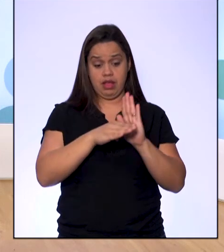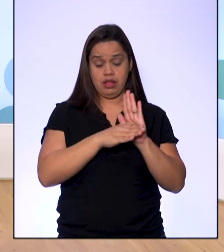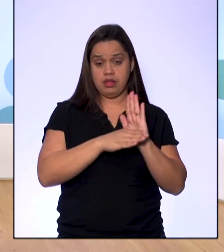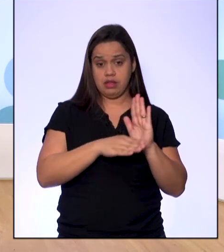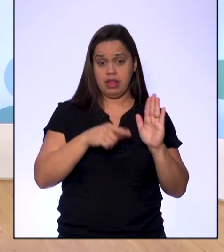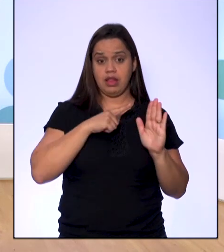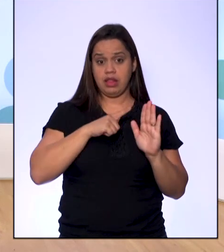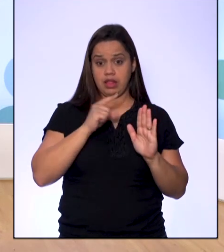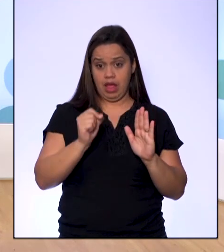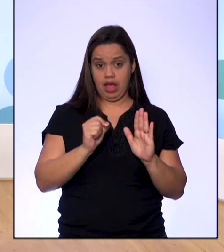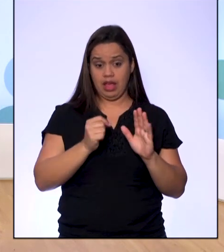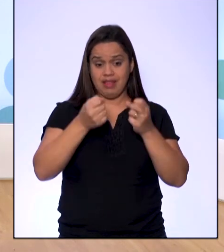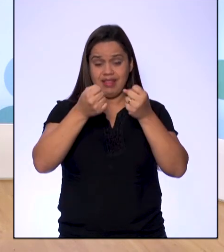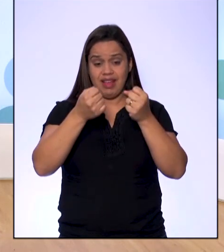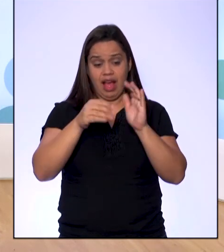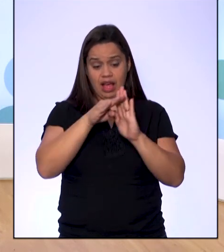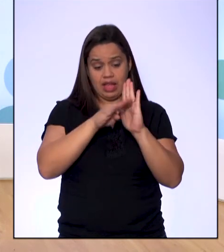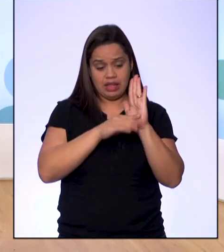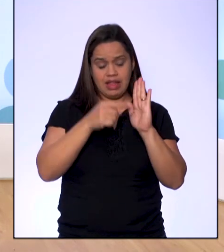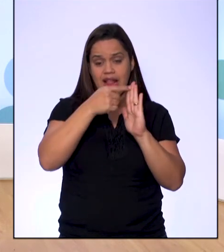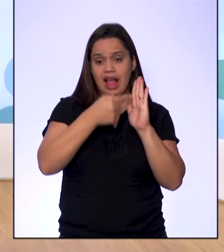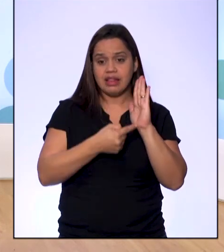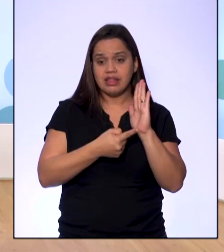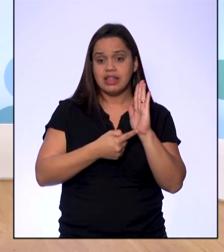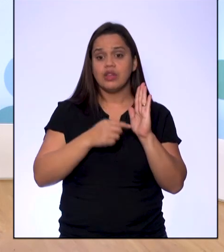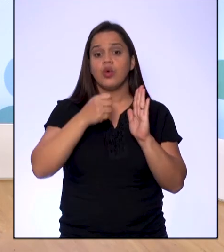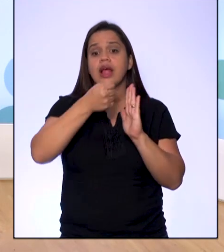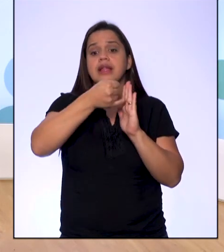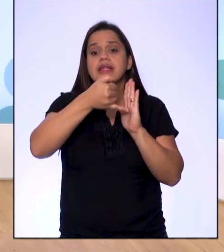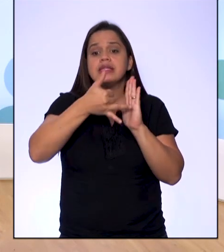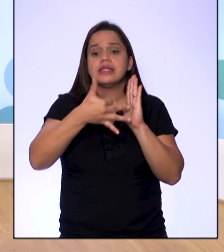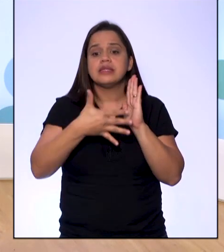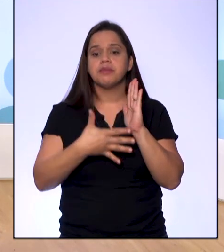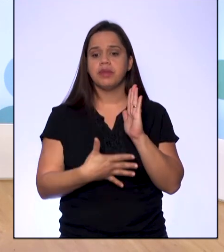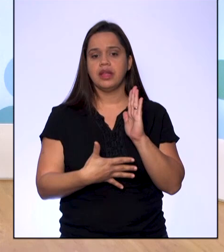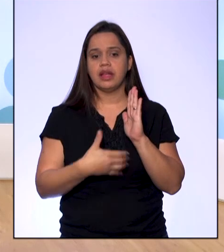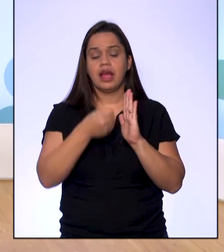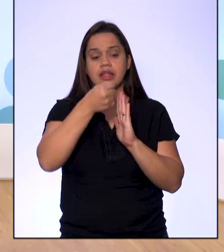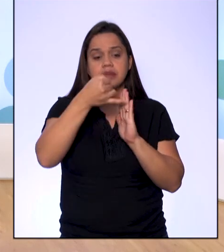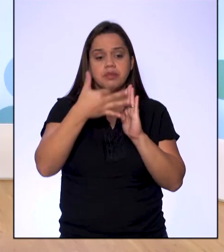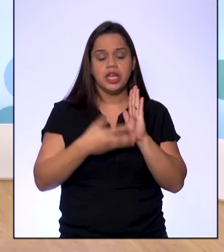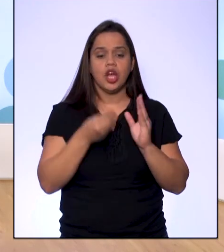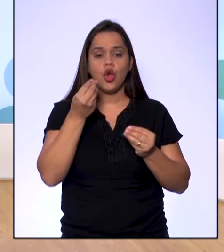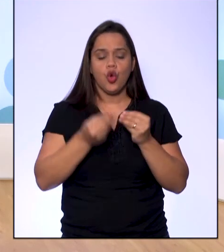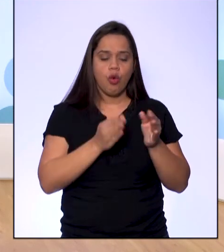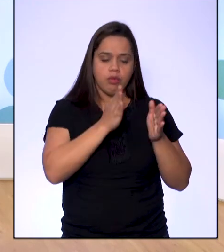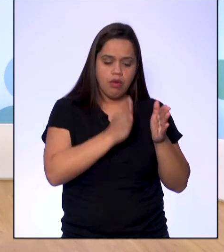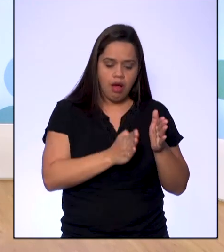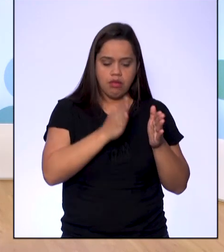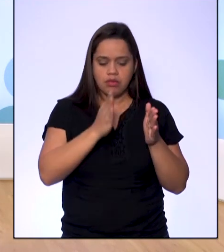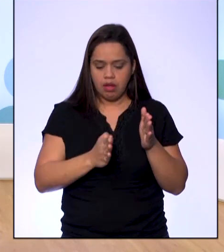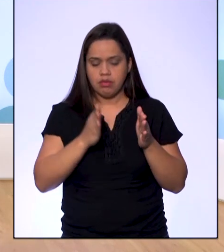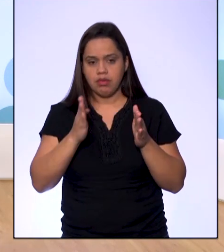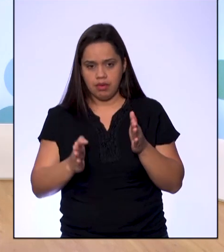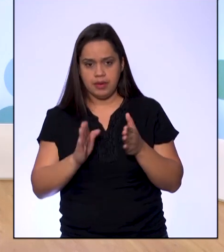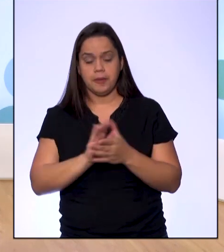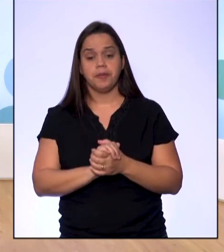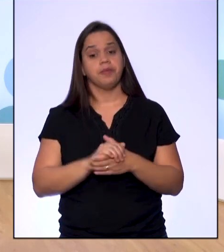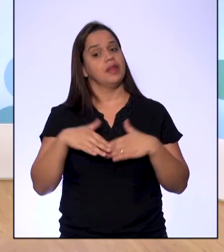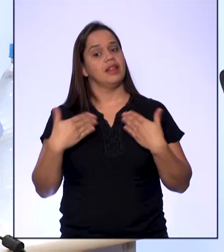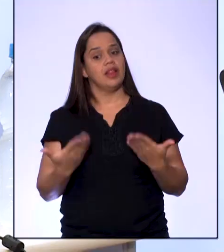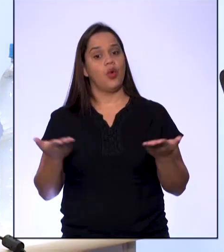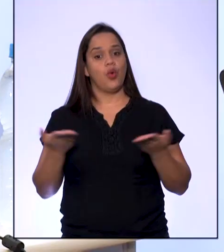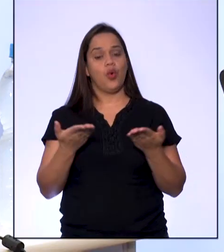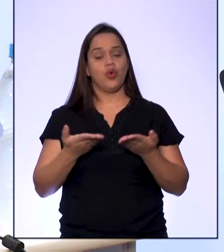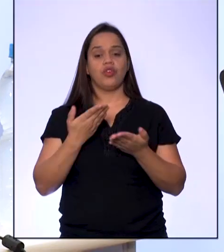função explicativa. Então, é a situação realmente quando você vai fazer alguma coisa. Perfeito. Então, gente, nós estamos